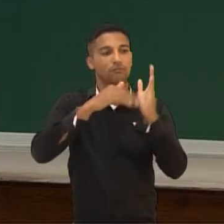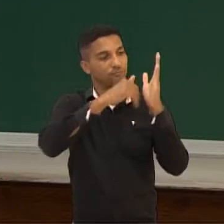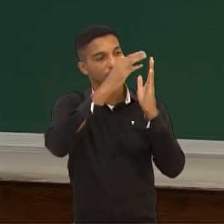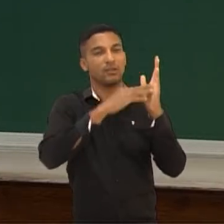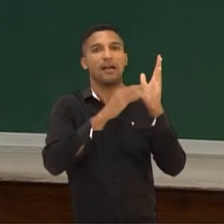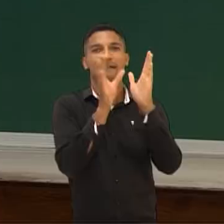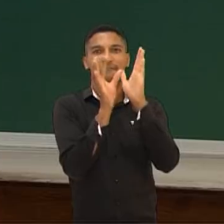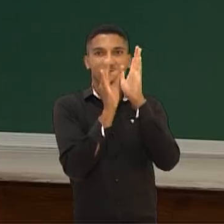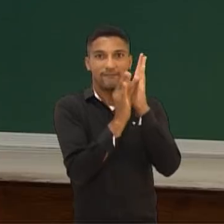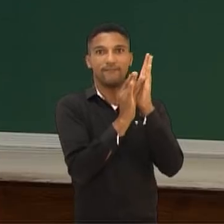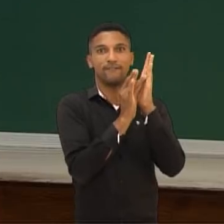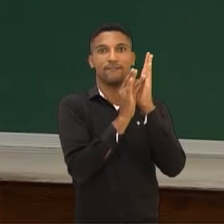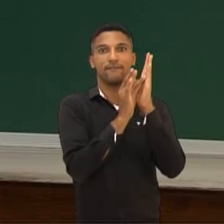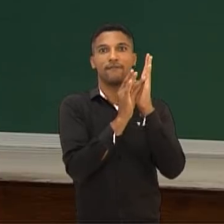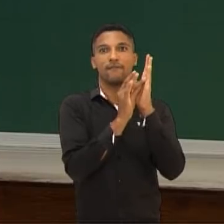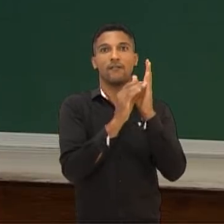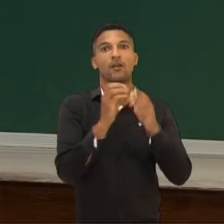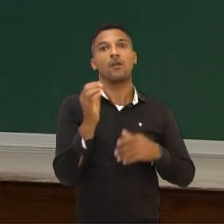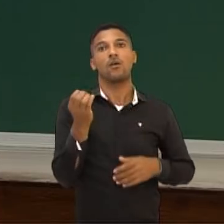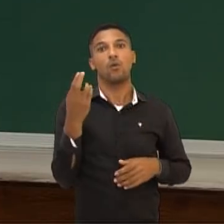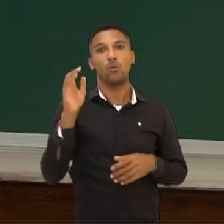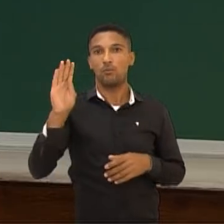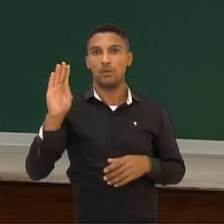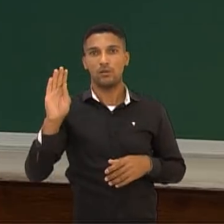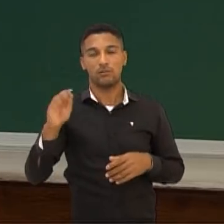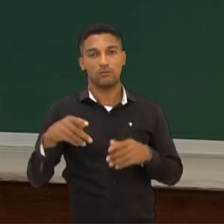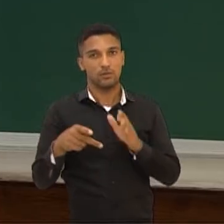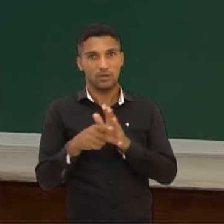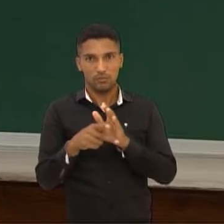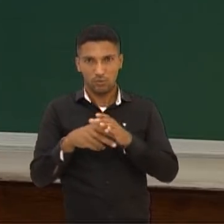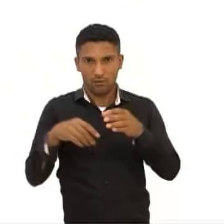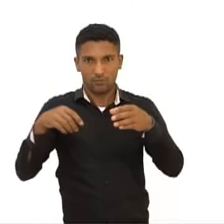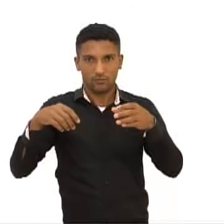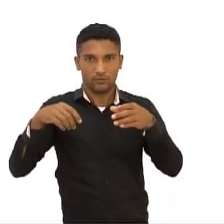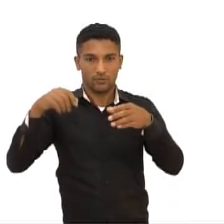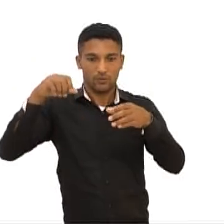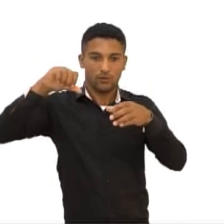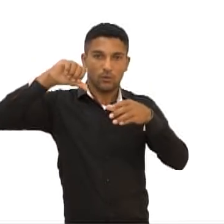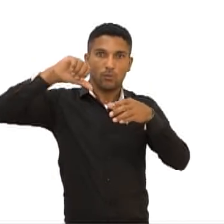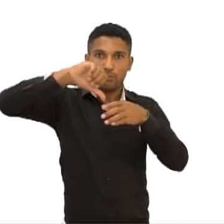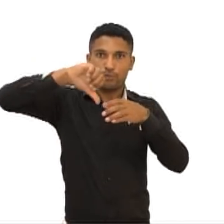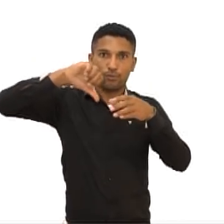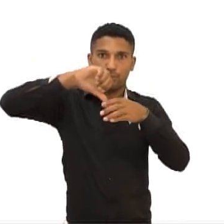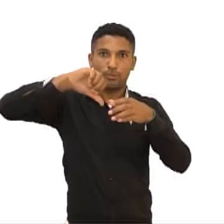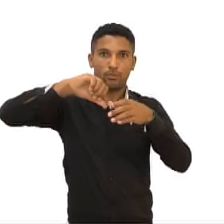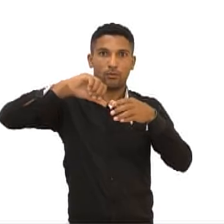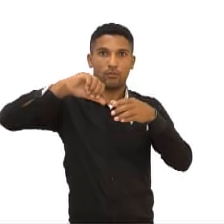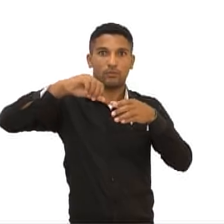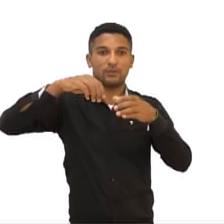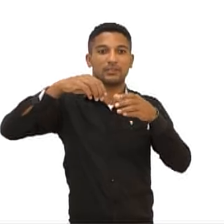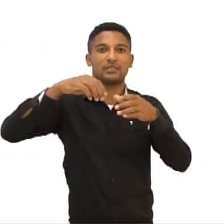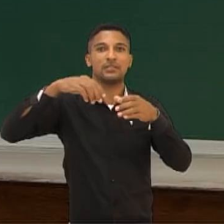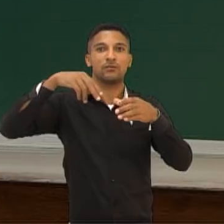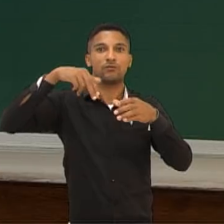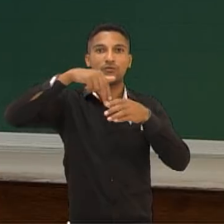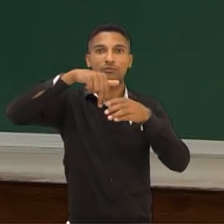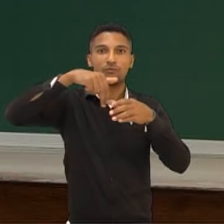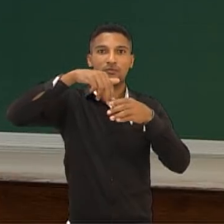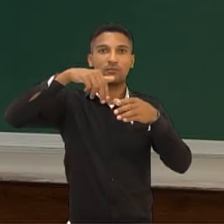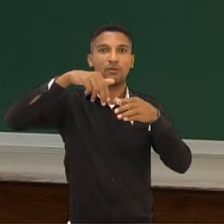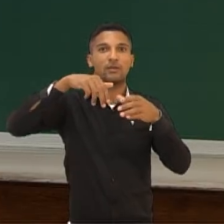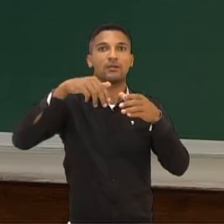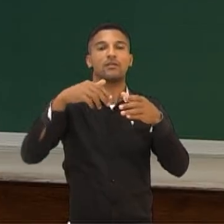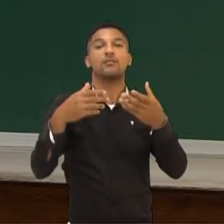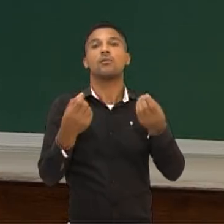a consistência ali da tinta na B ou na letra C? Será que os aglutinantes vão dar a cor à tinta?